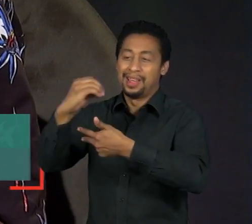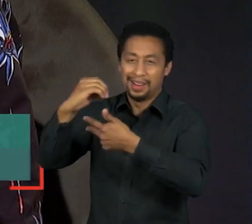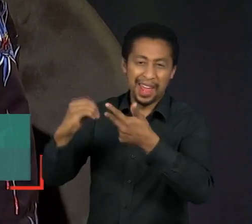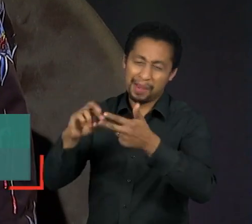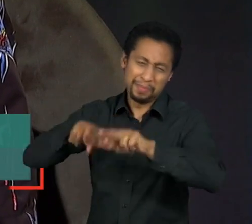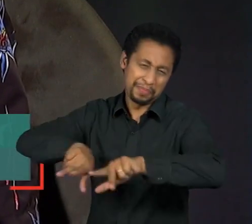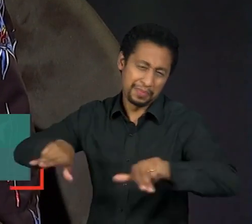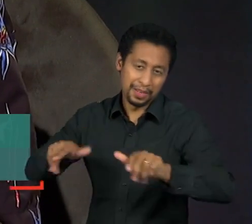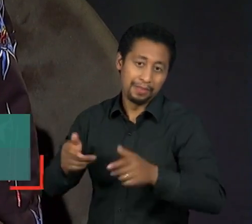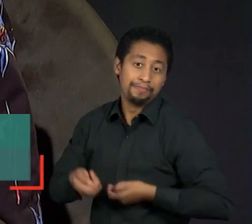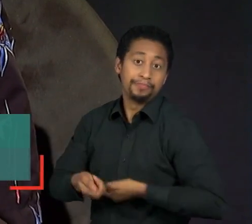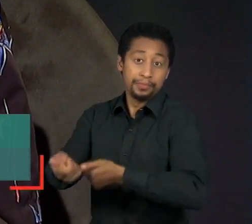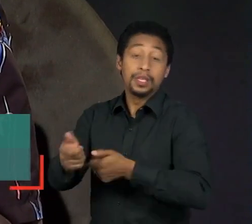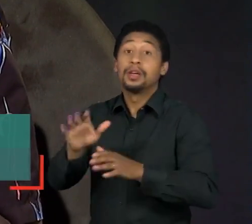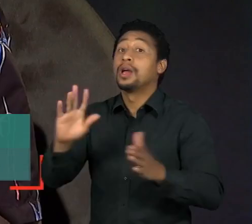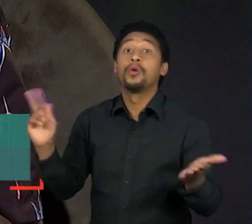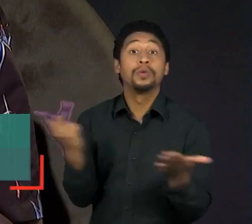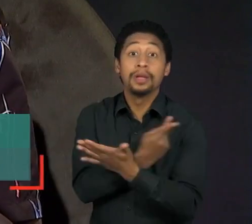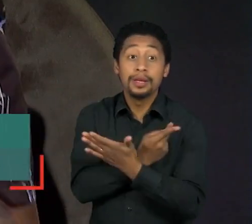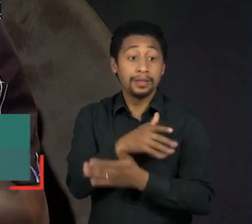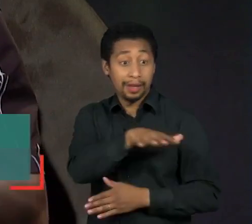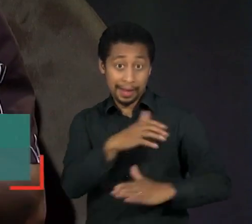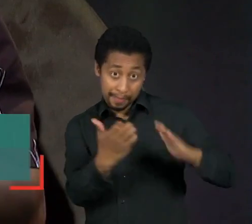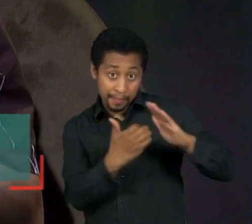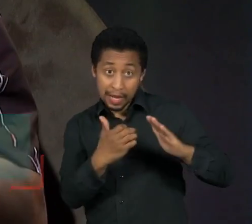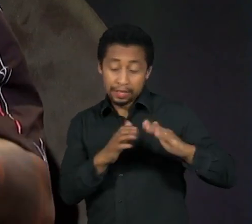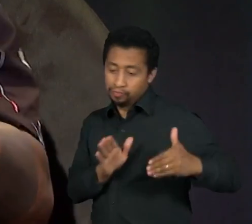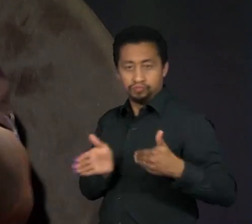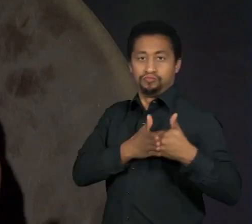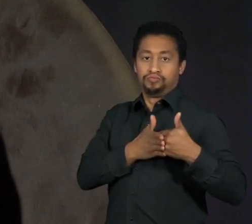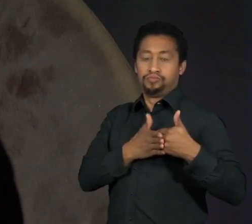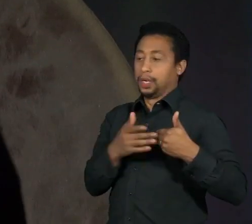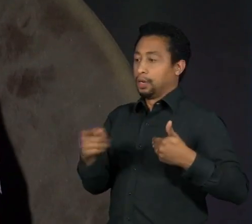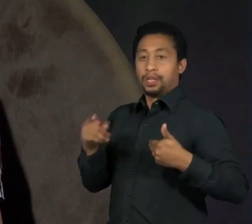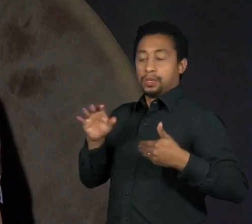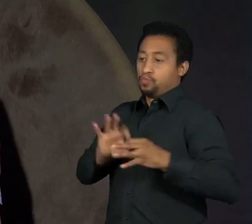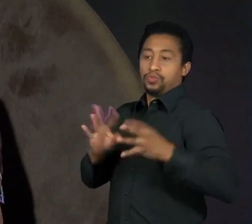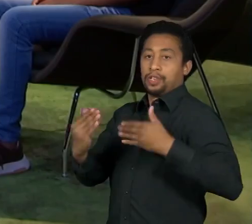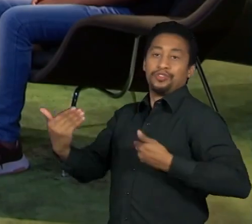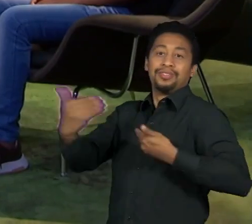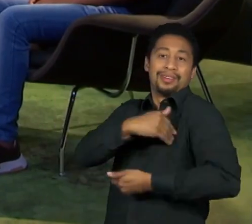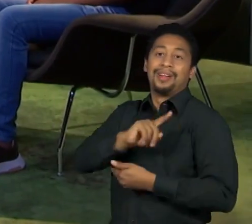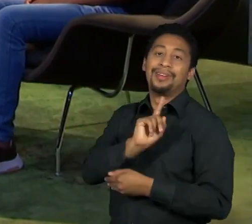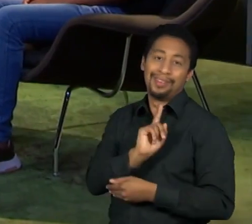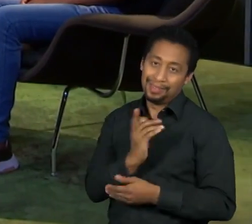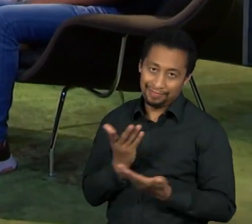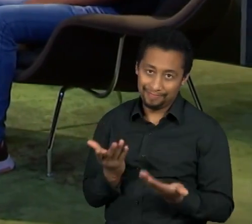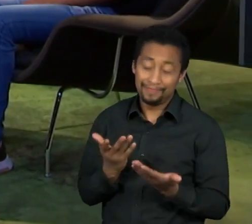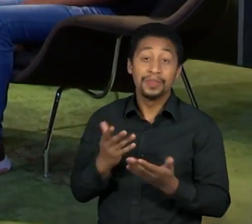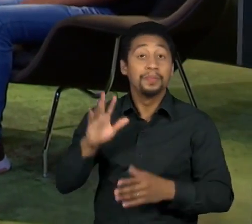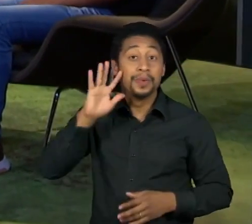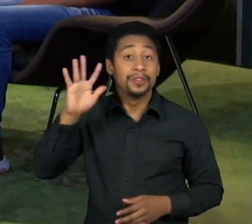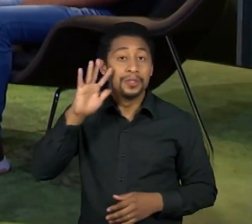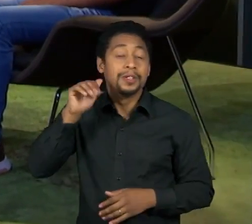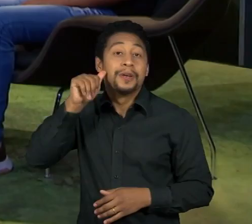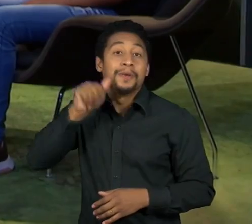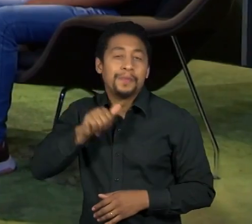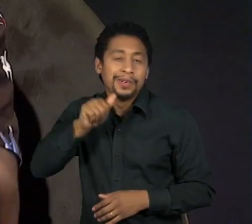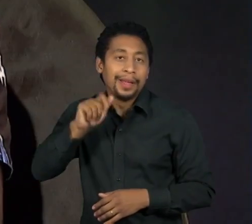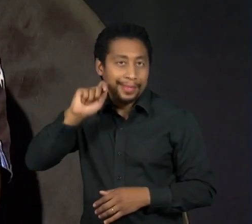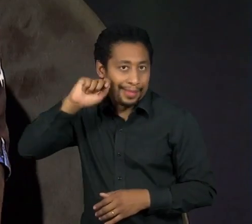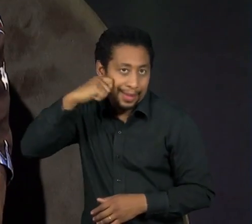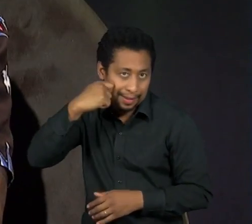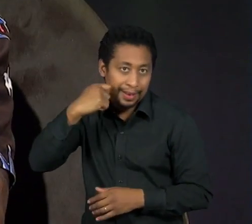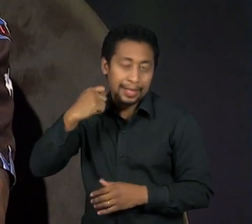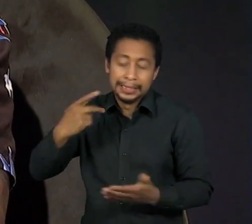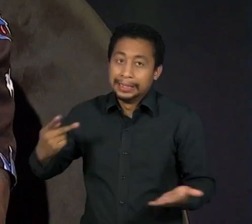de um voo simplesmente pelo fato de ser uma pessoa negra que quer acomodar a sua mochila. Uma mulher negra passar por uma situação daquela, você